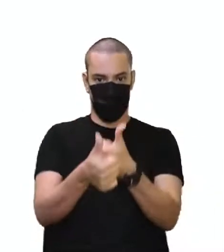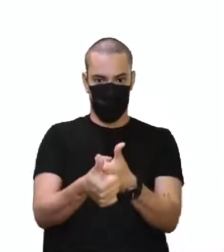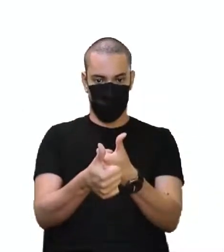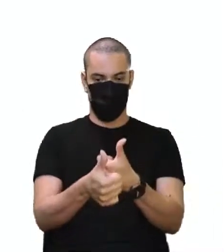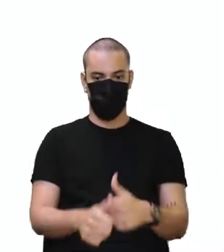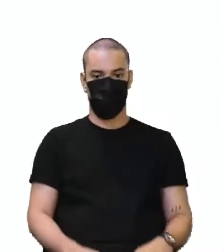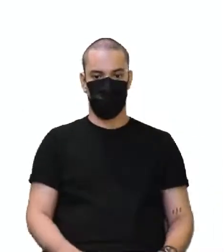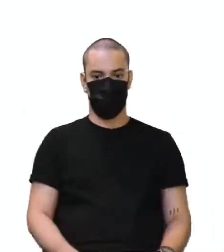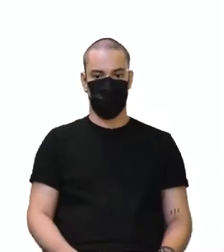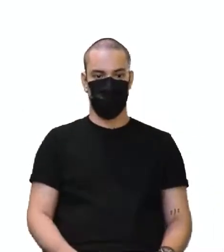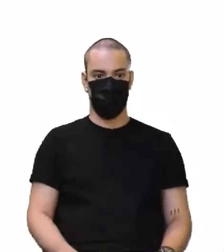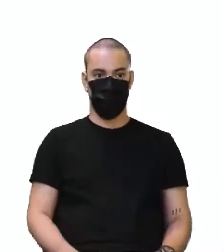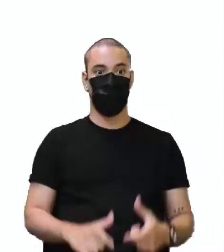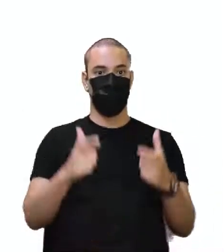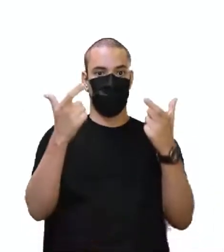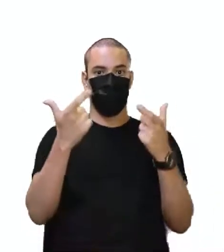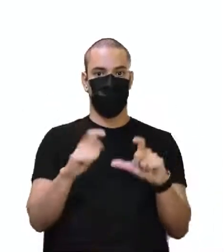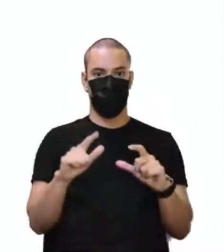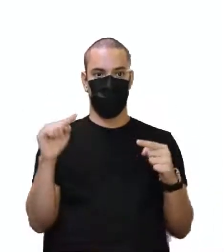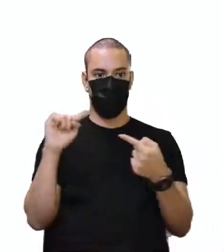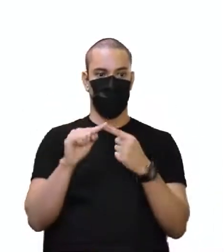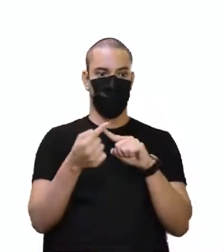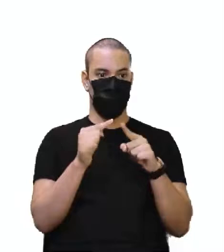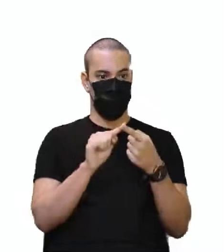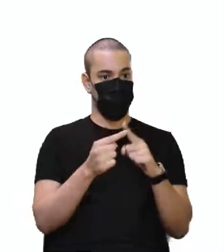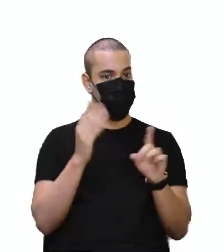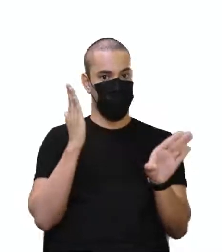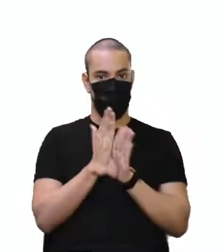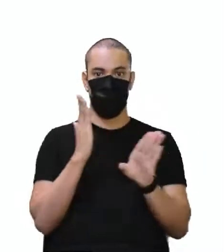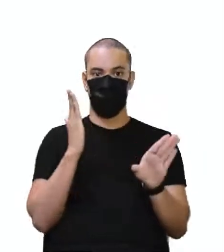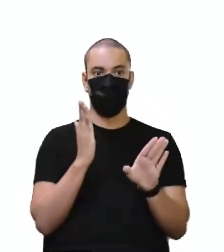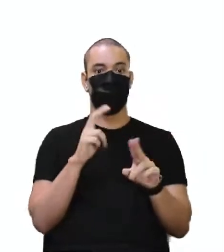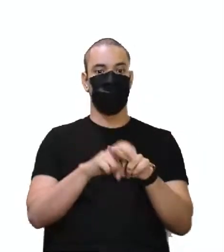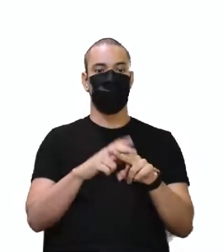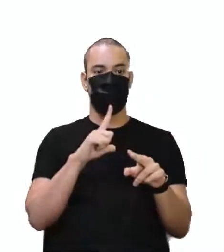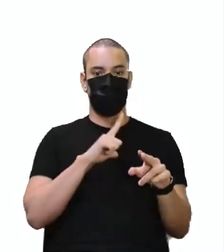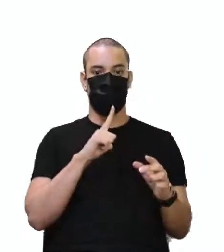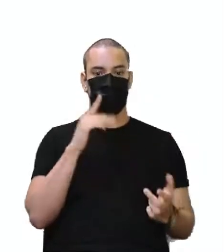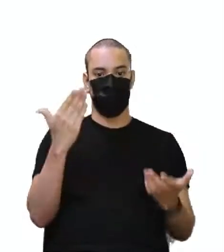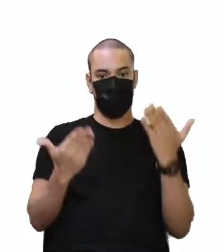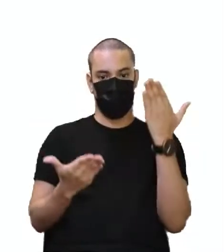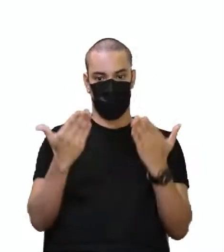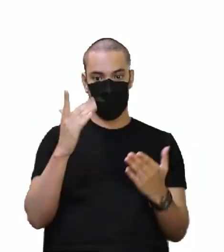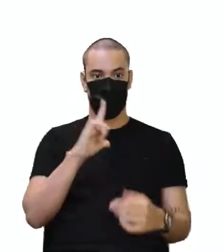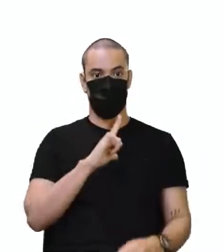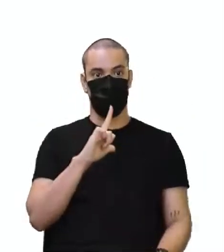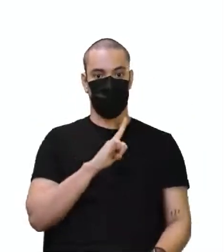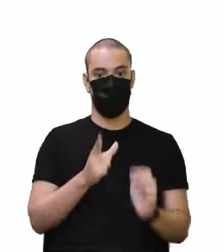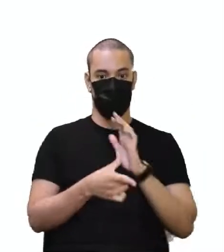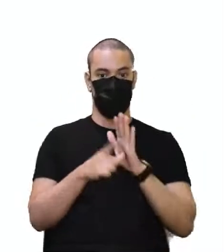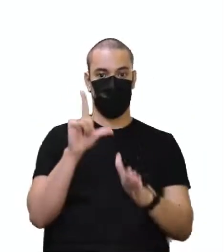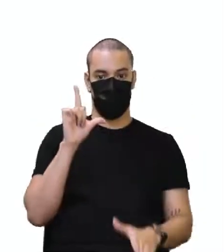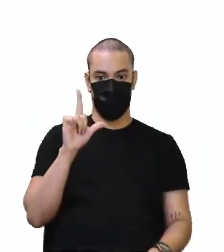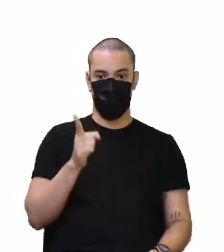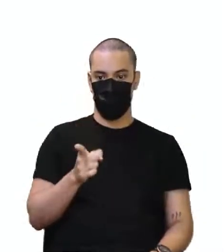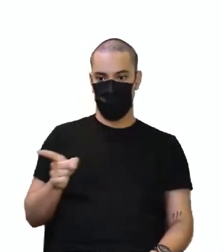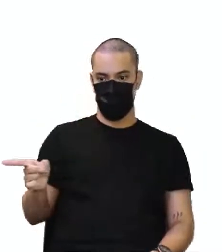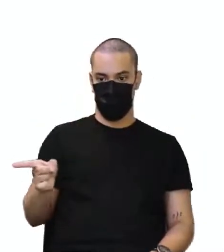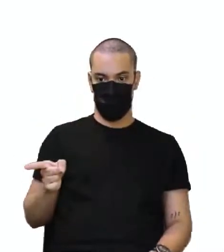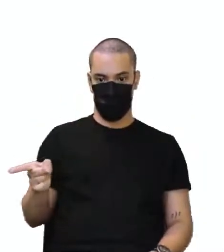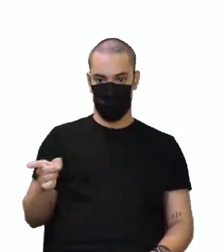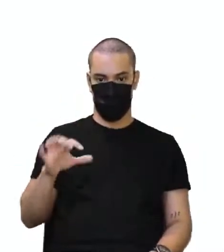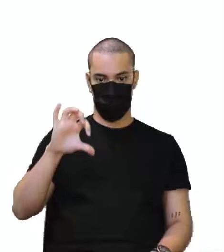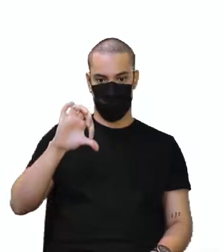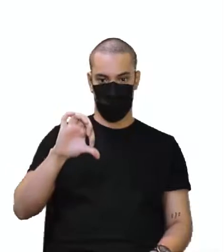bom? Onde se combinam ao acaso. E a gente tem aquela proporção ali que a gente obteve no quadro de Pinet. 9